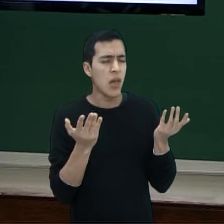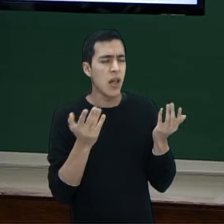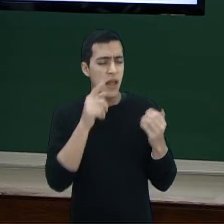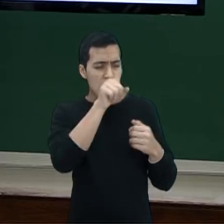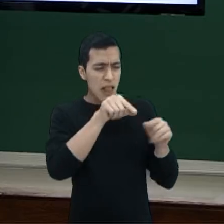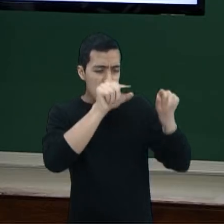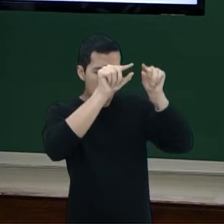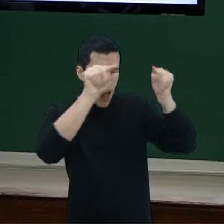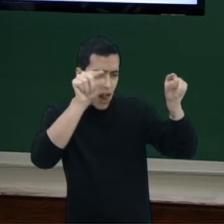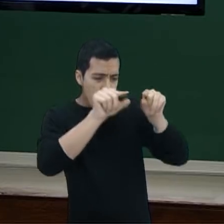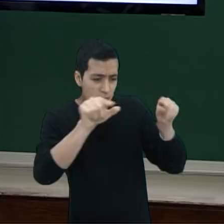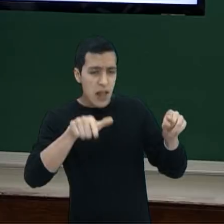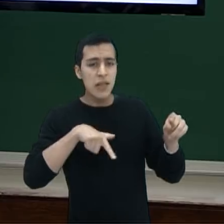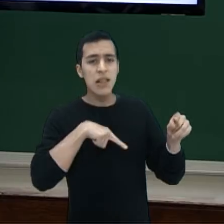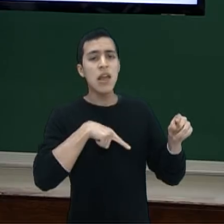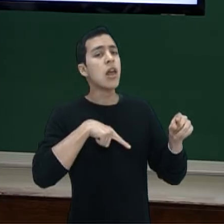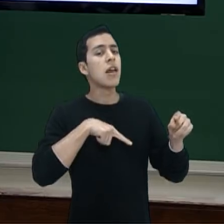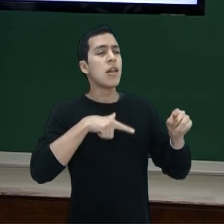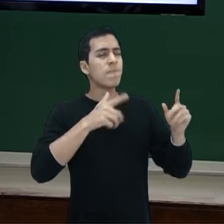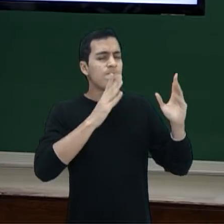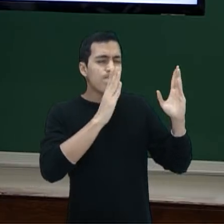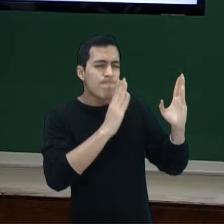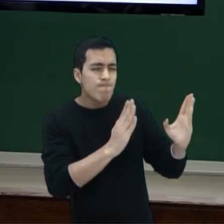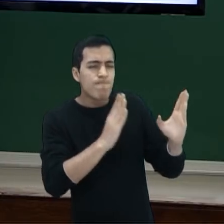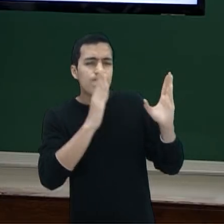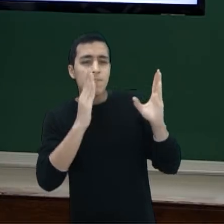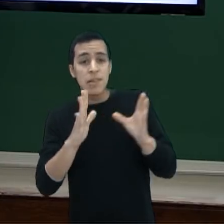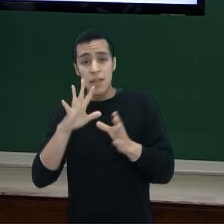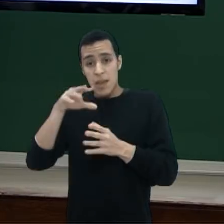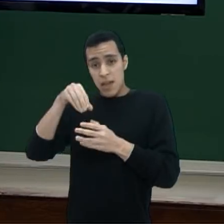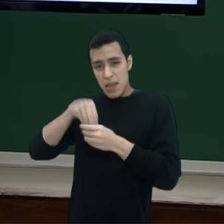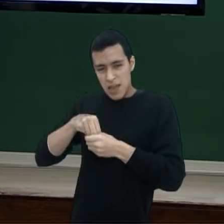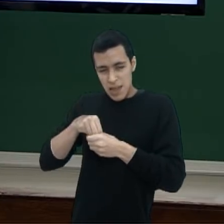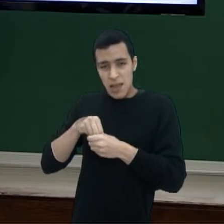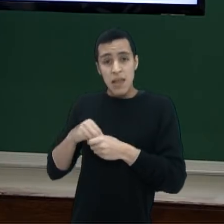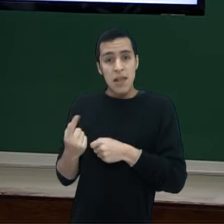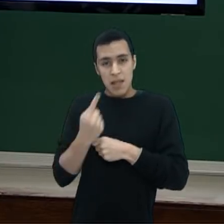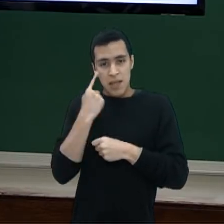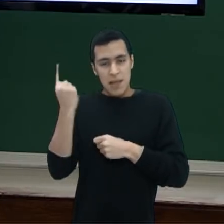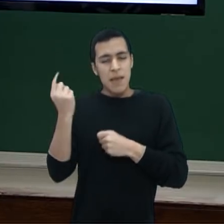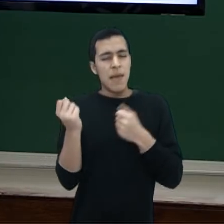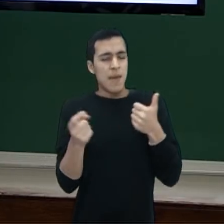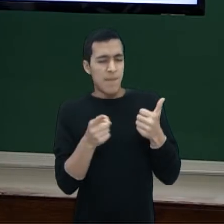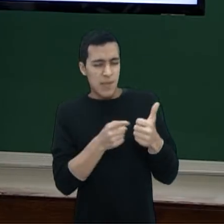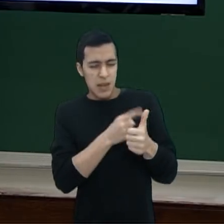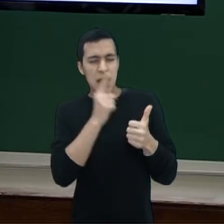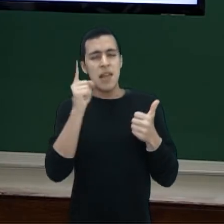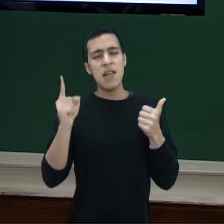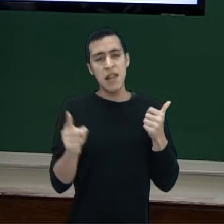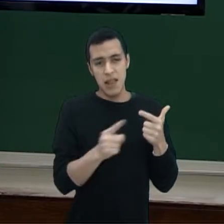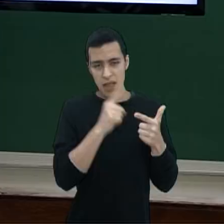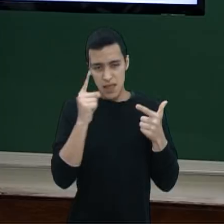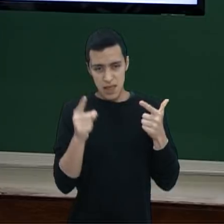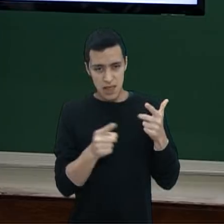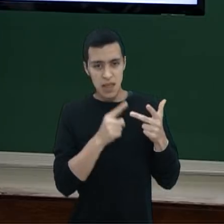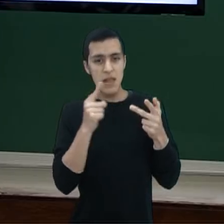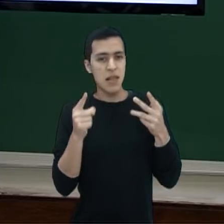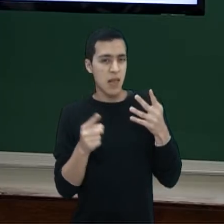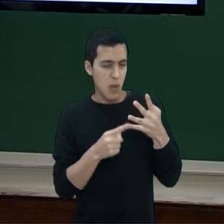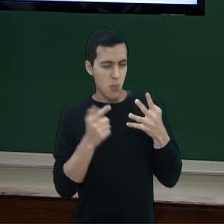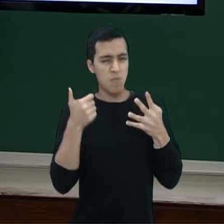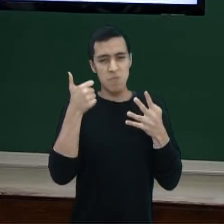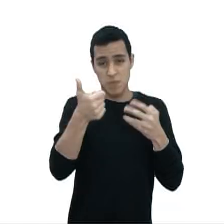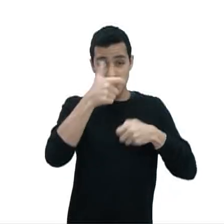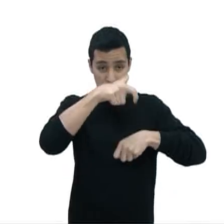dessas frases representam as situações que acontecem nessa ordem aí? Primeira coisa acontece aqui, segunda, terceira, quarta. Tá?